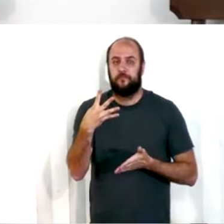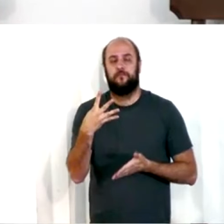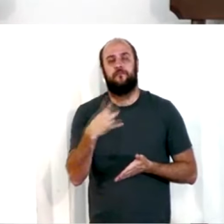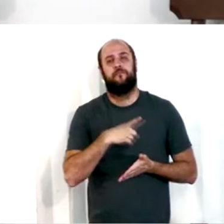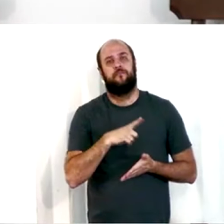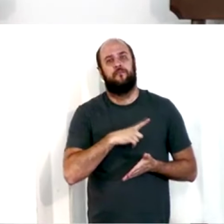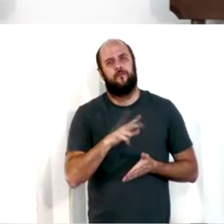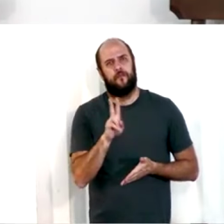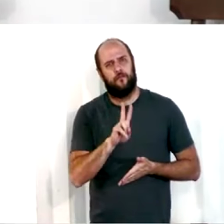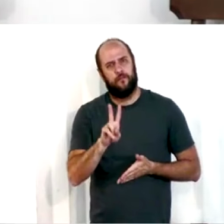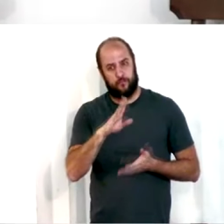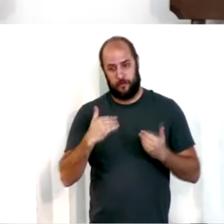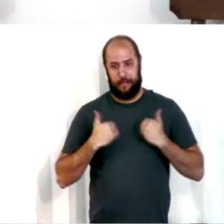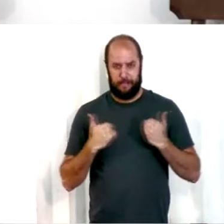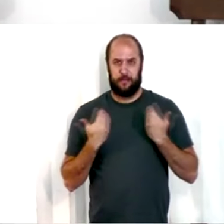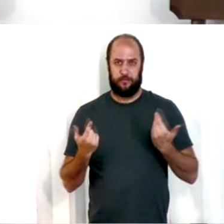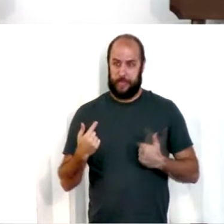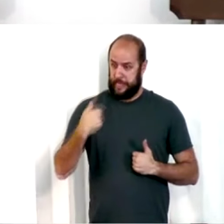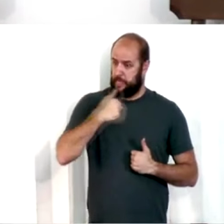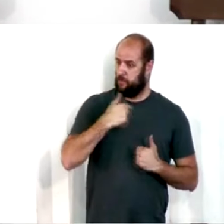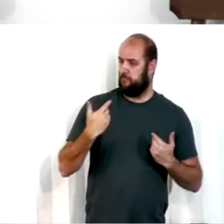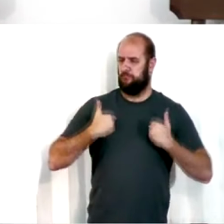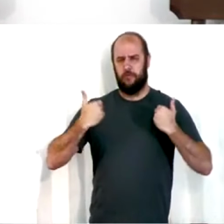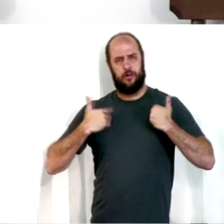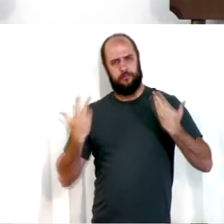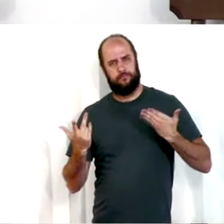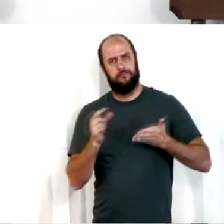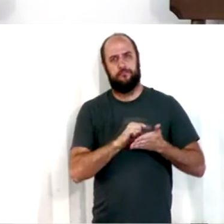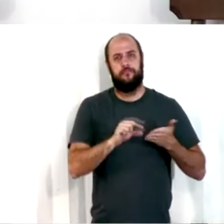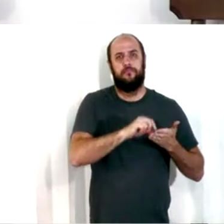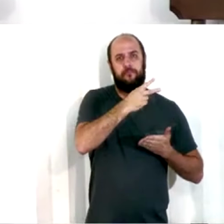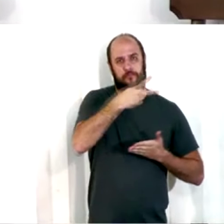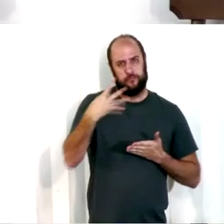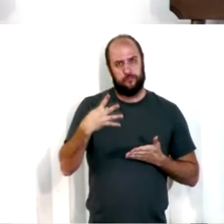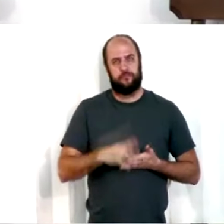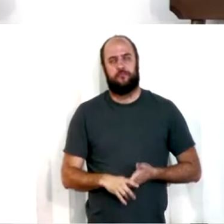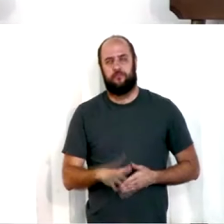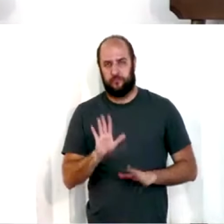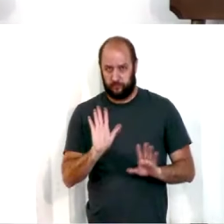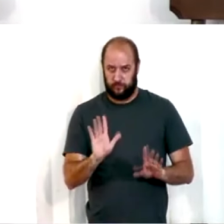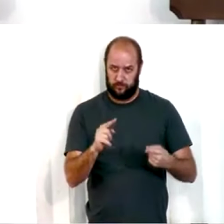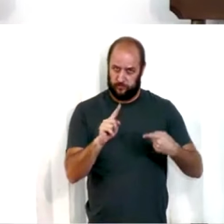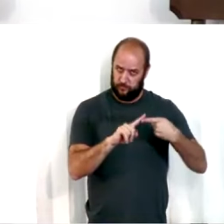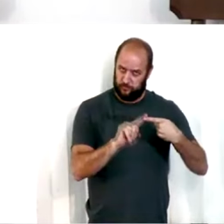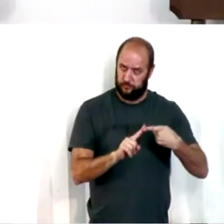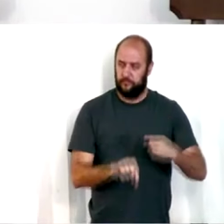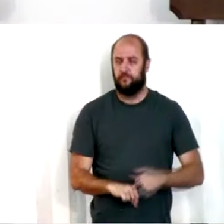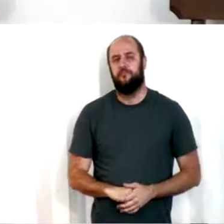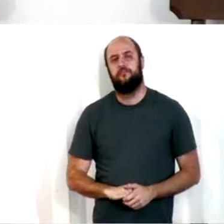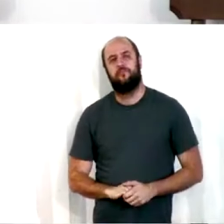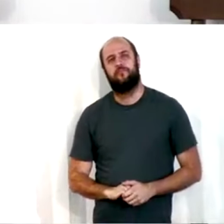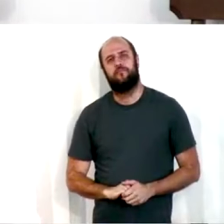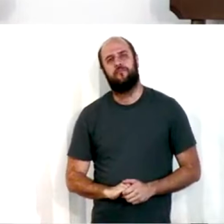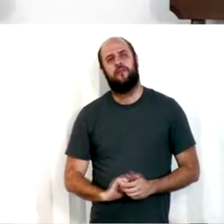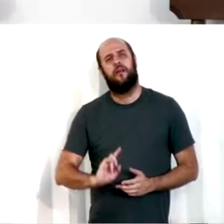verbo regozijo, alegro, eu me alegro. Verso 24, eu me alegro, esse é o primeiro ponto. No